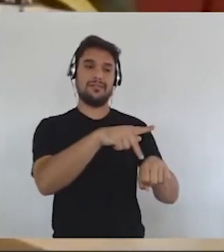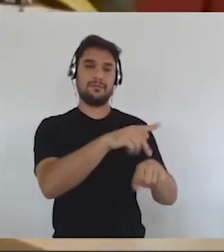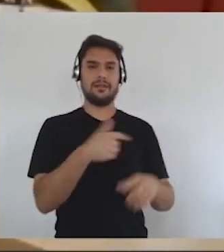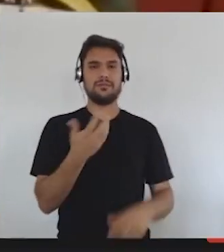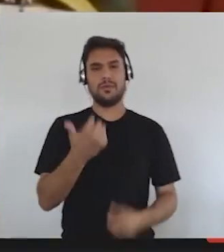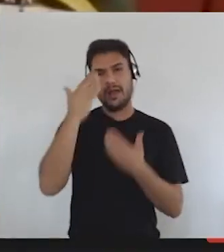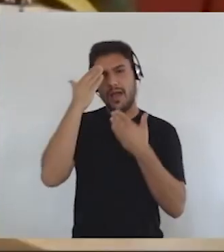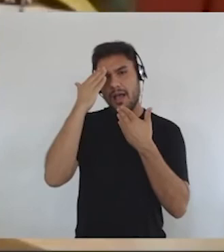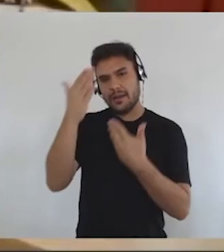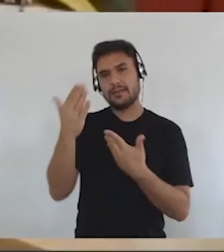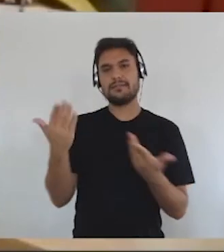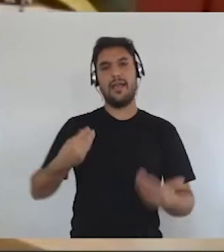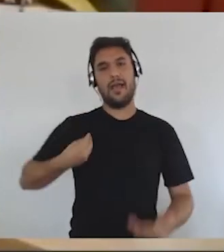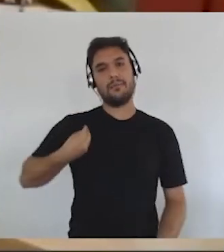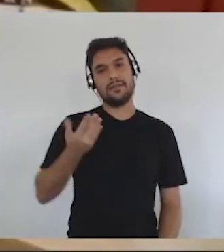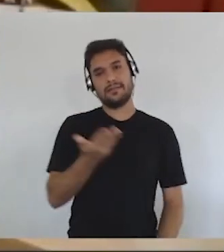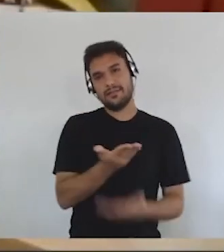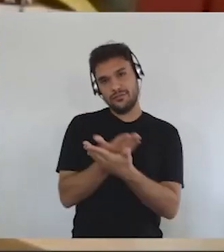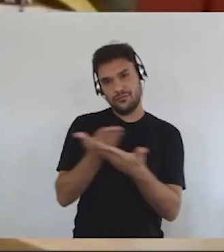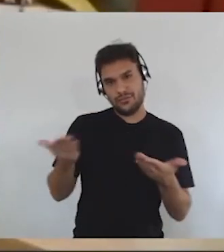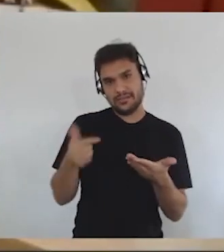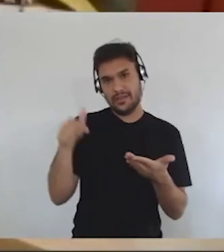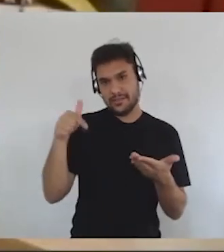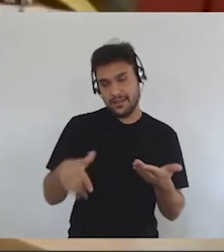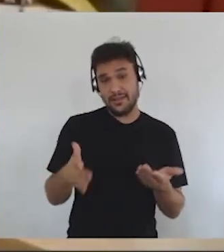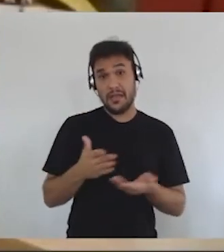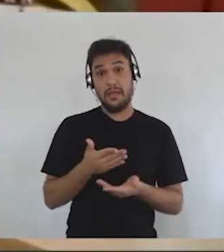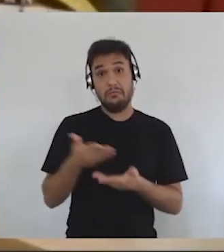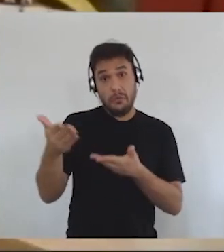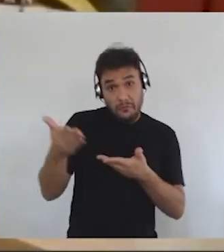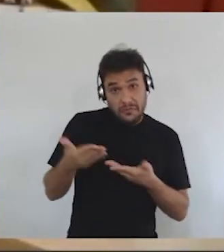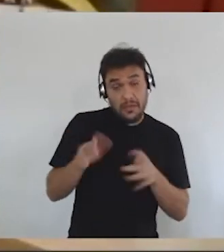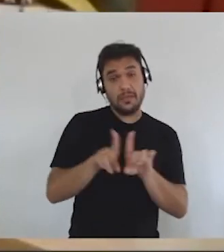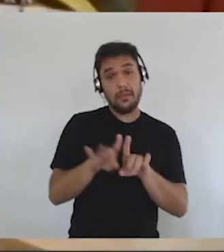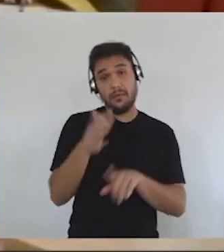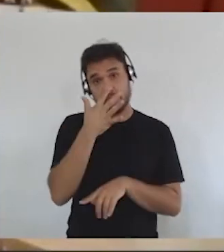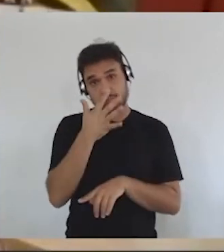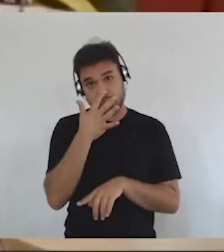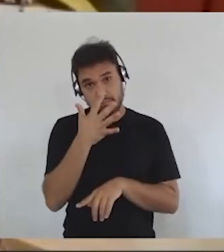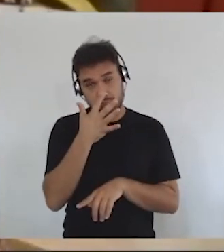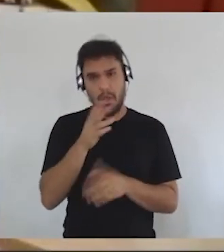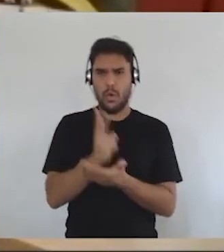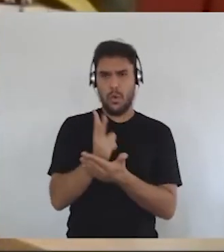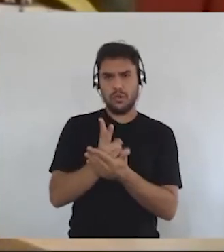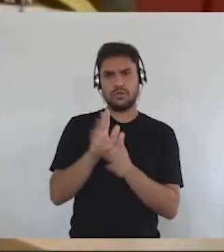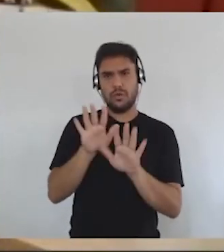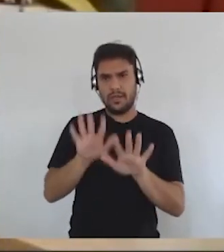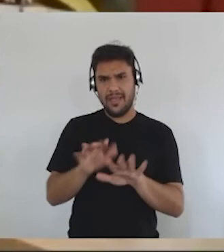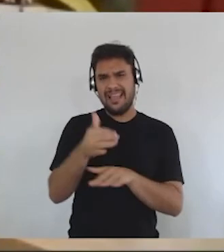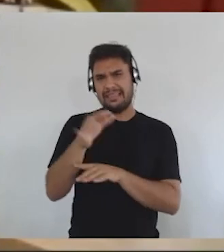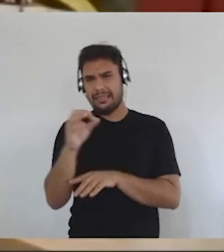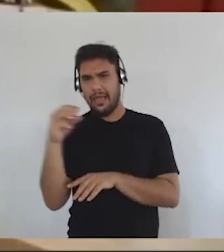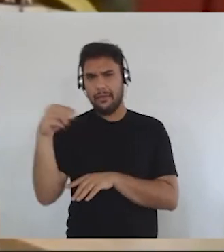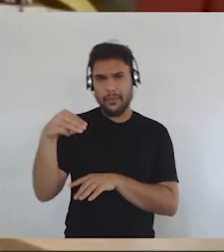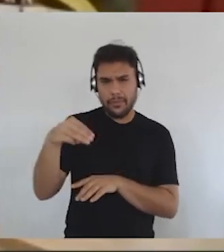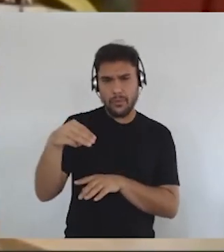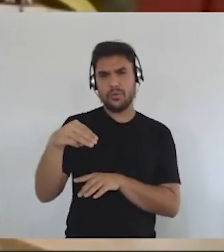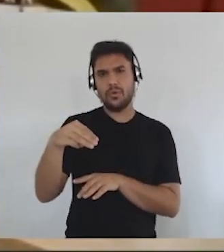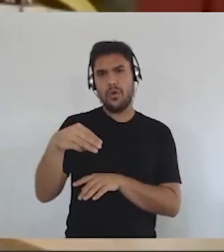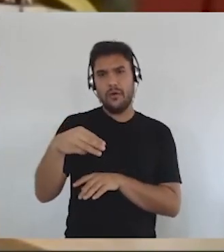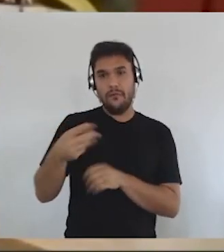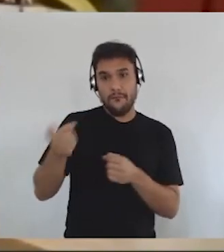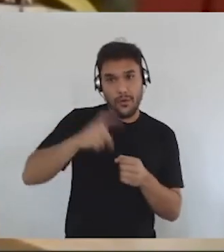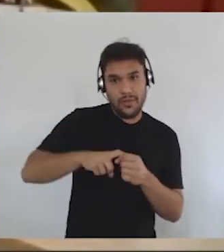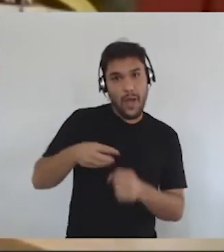queria agradecer demais a presença de todos e todas e convidá-los também para permanecer aqui. Daqui 10 minutos será